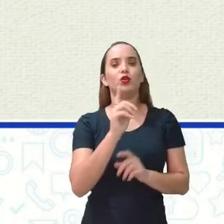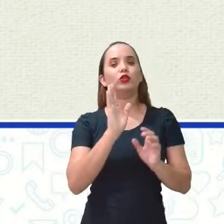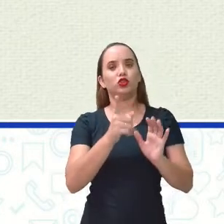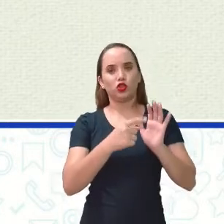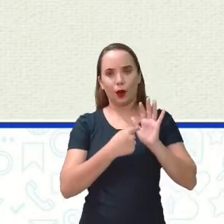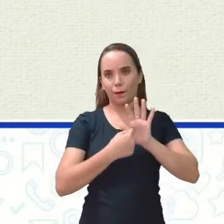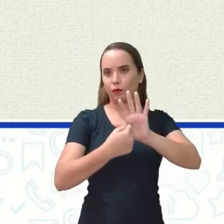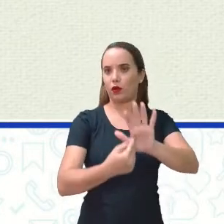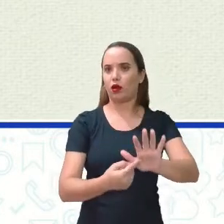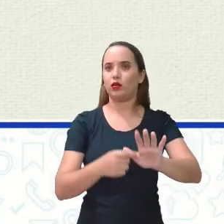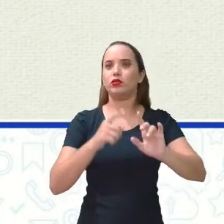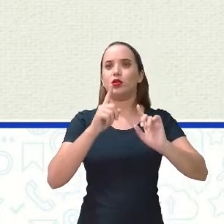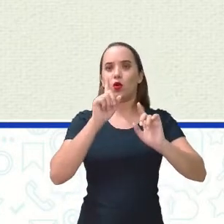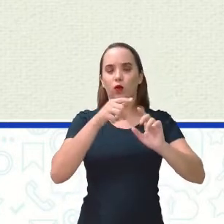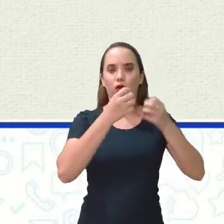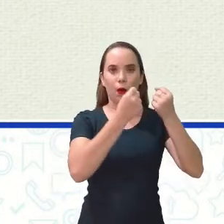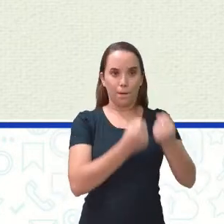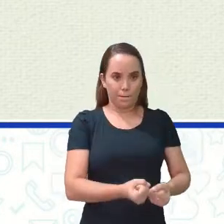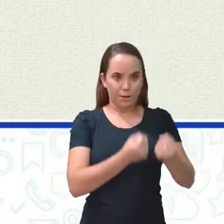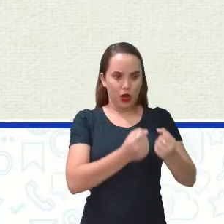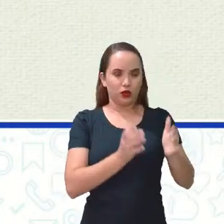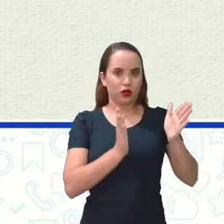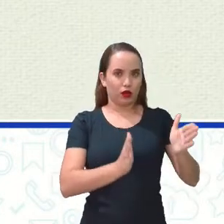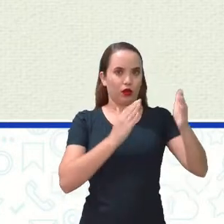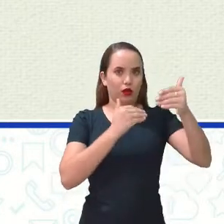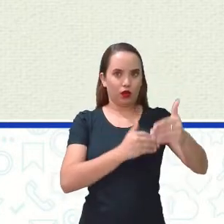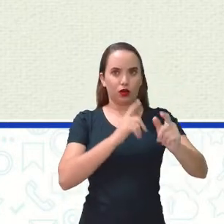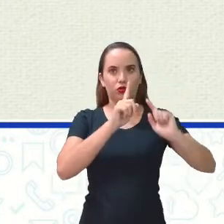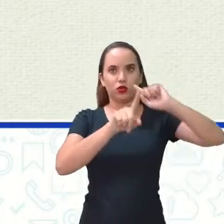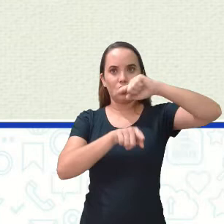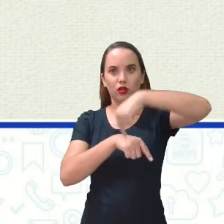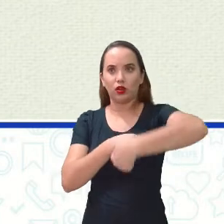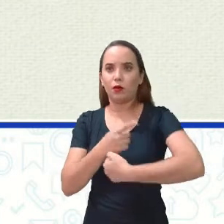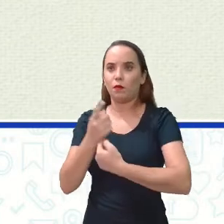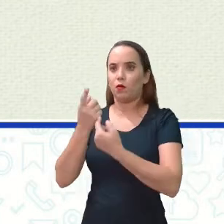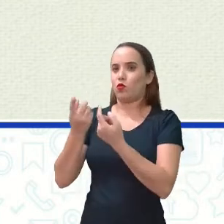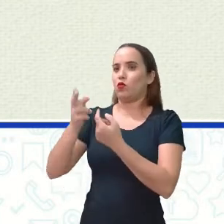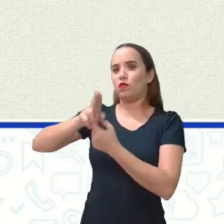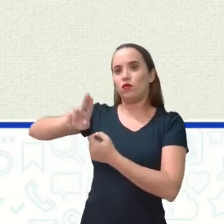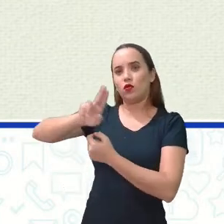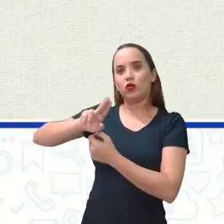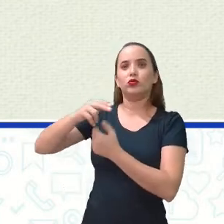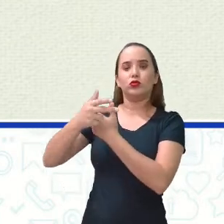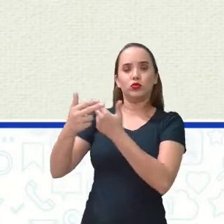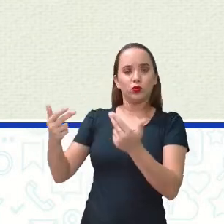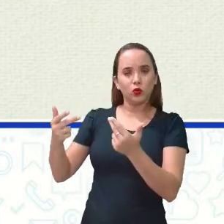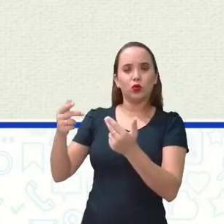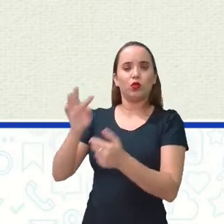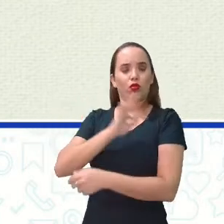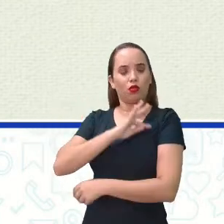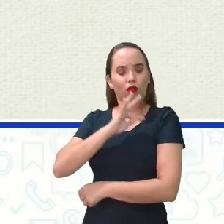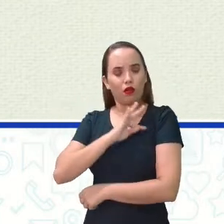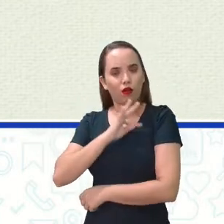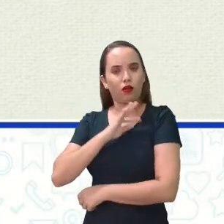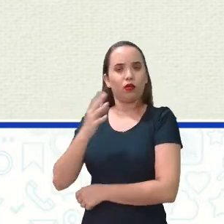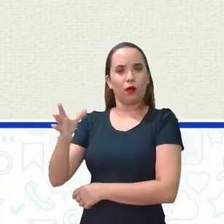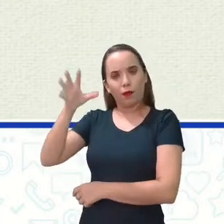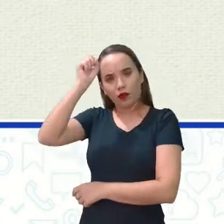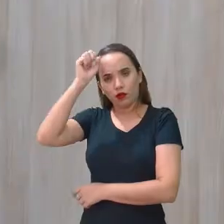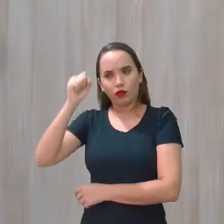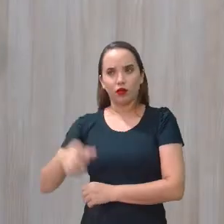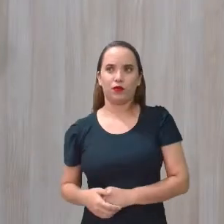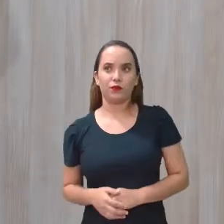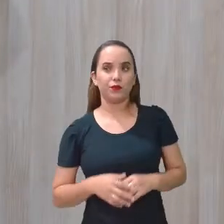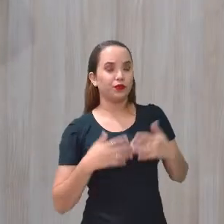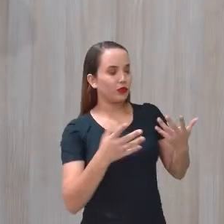da caixa, e eu vou aplicando técnicas para resolver isso daí, né? Então, professora Carol, mesmo estando